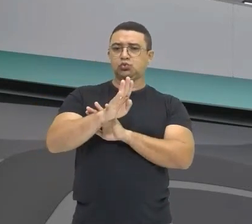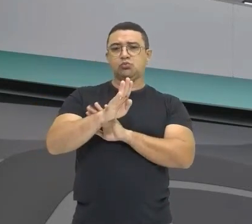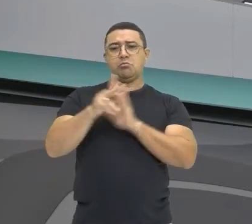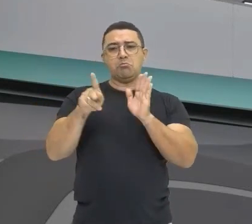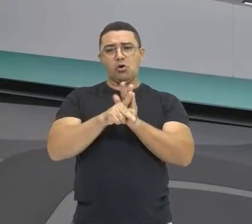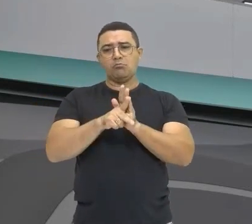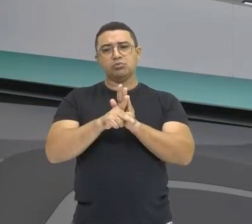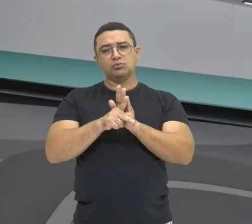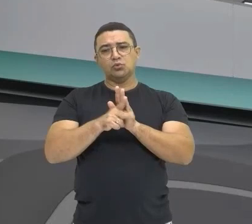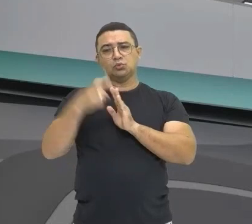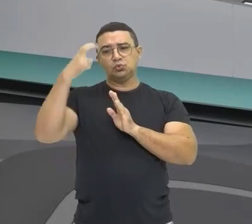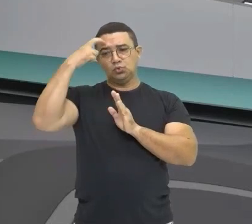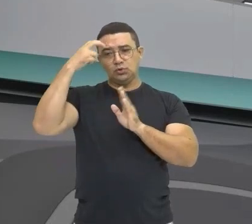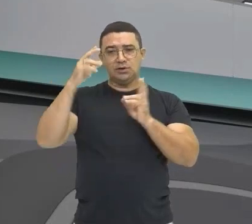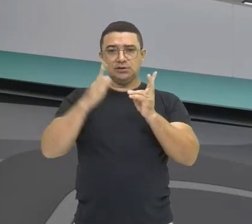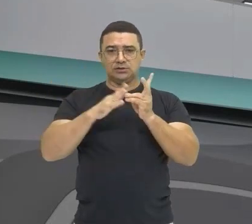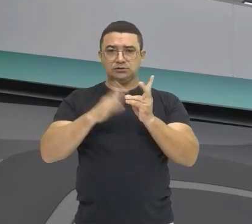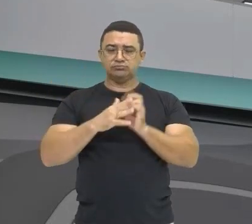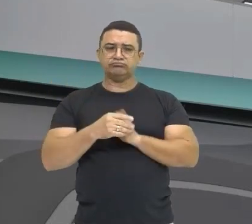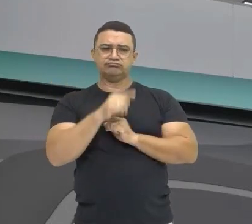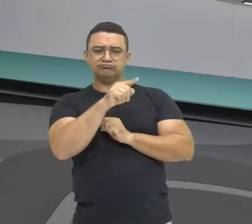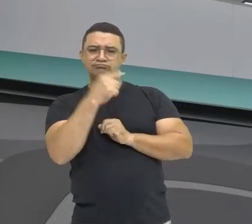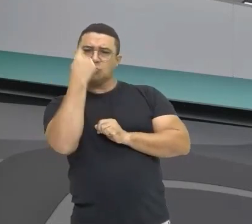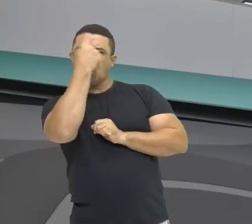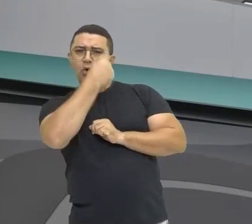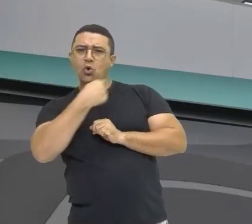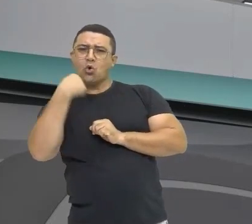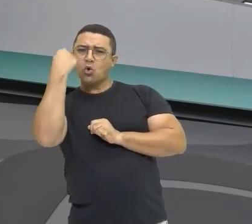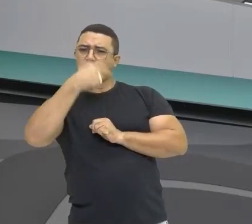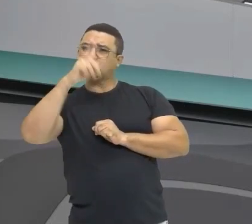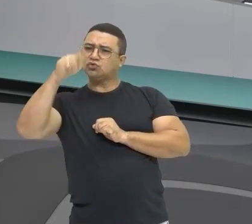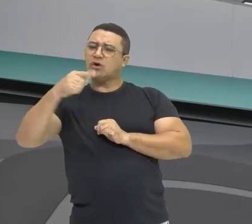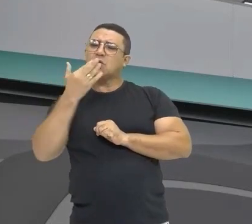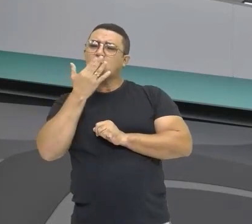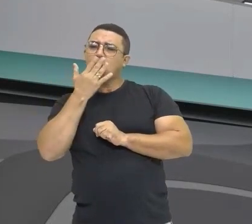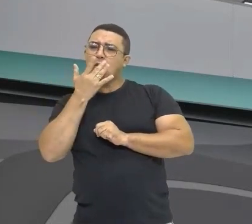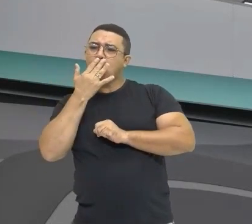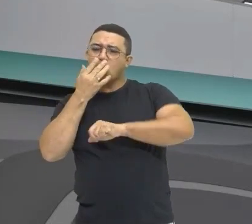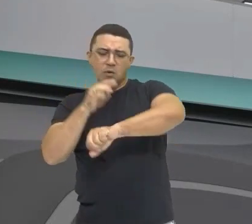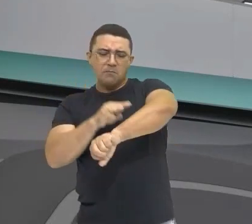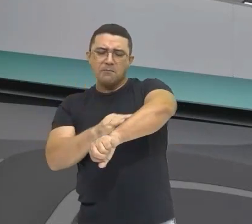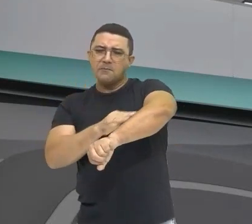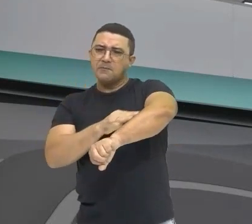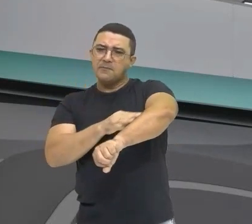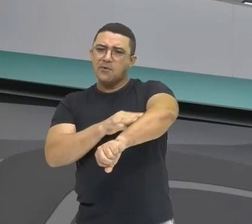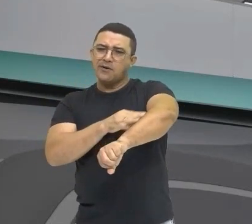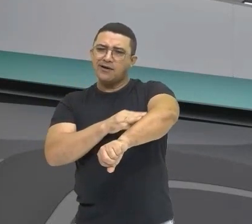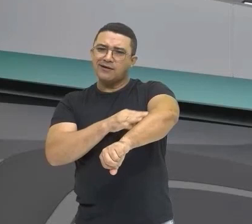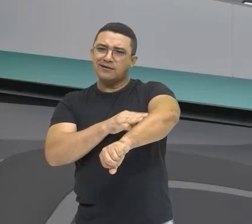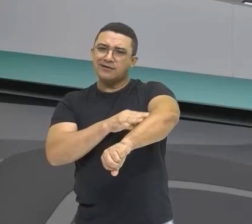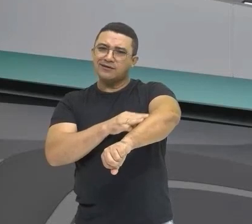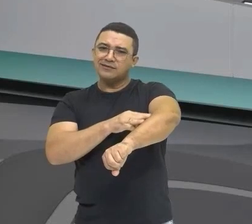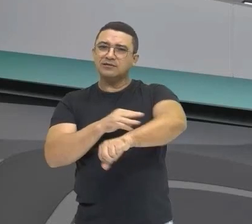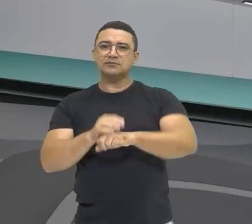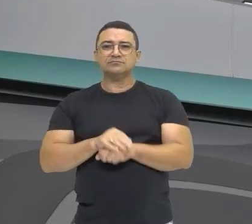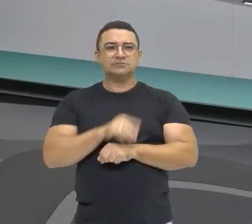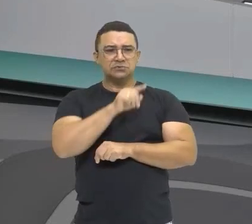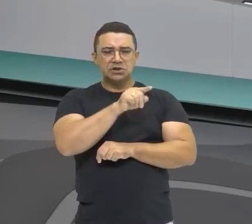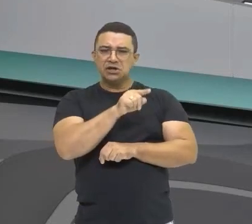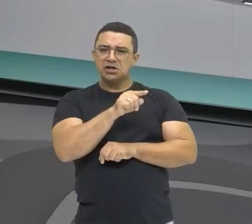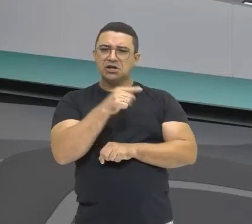toda a sua cultura. A feição deles é serem pardos, a cor dos índios, pardos. Maneira